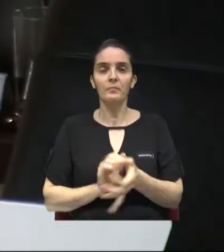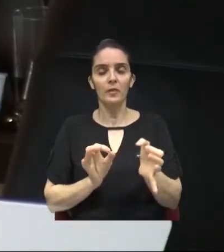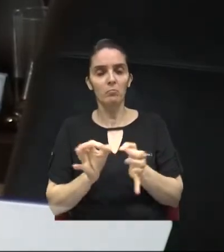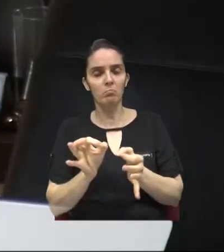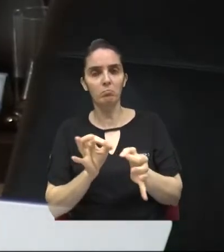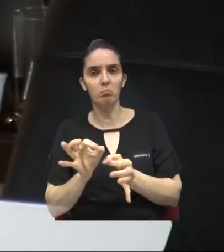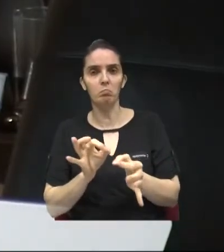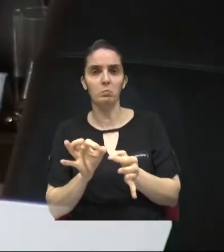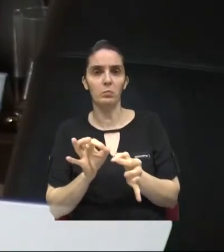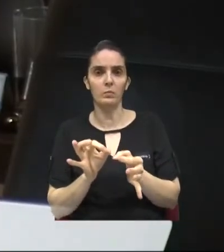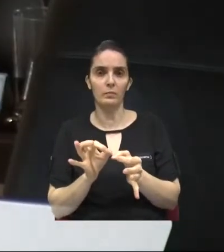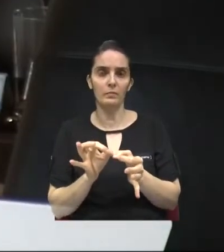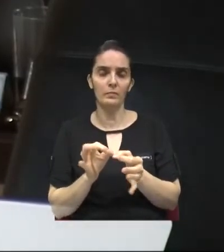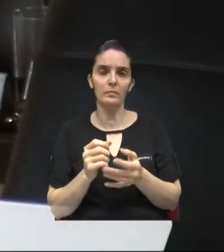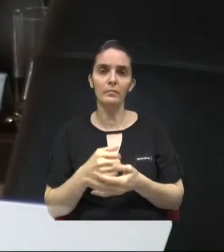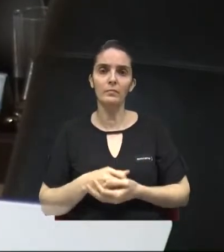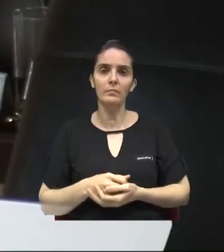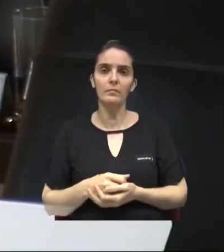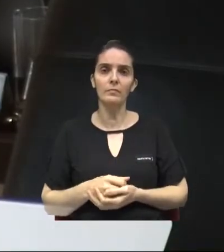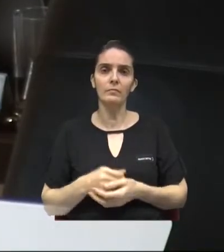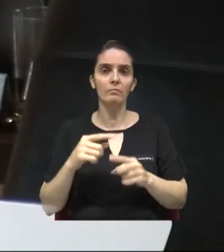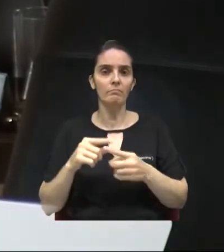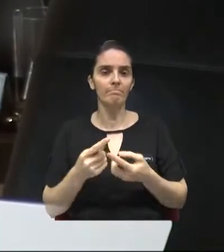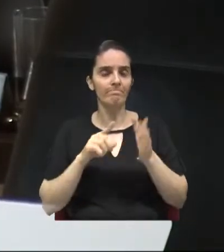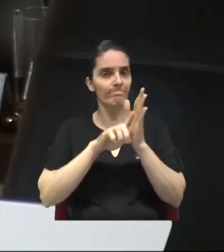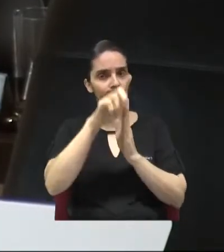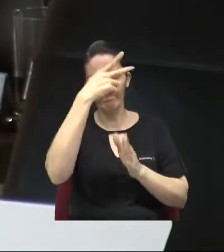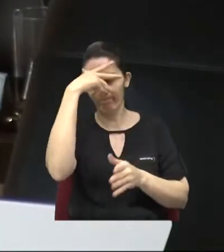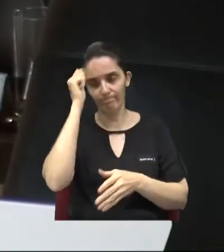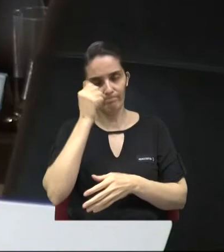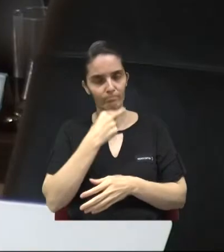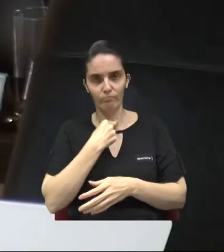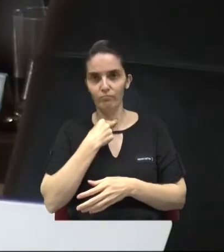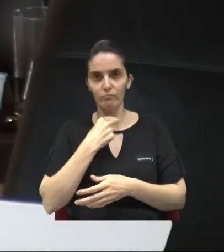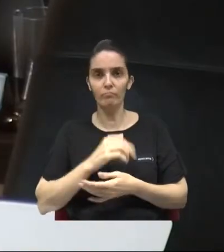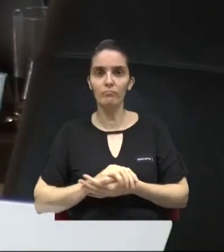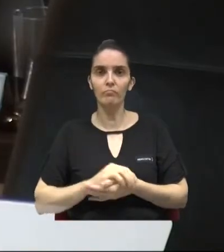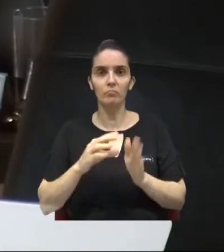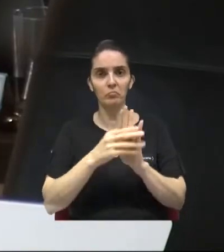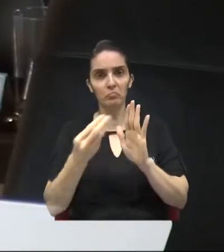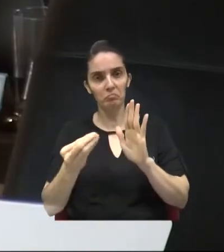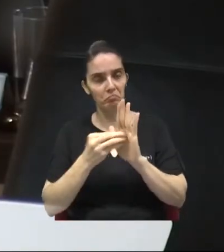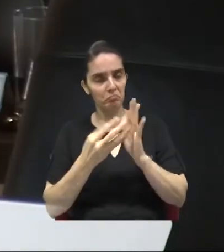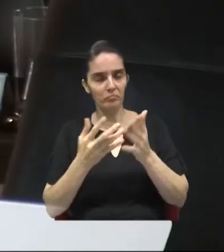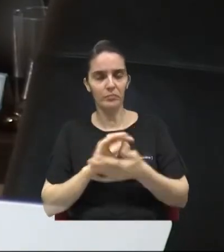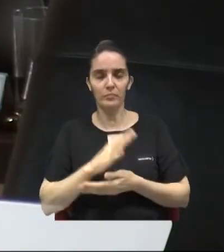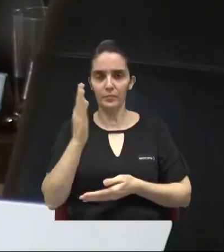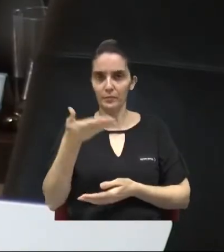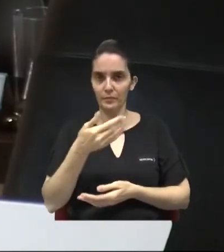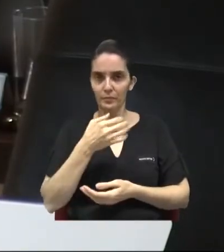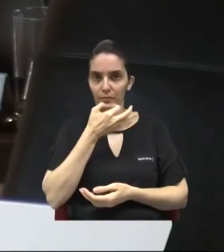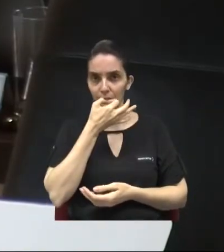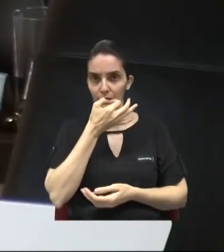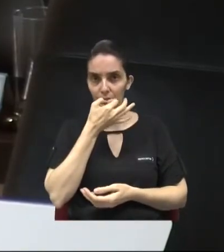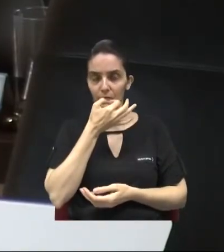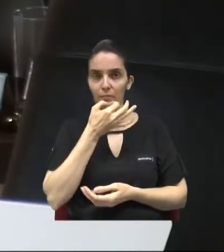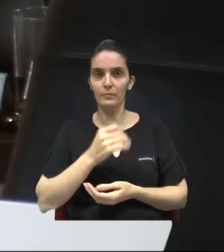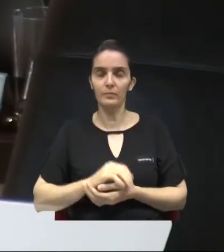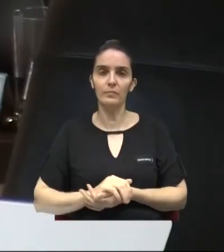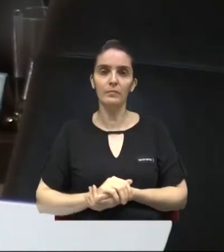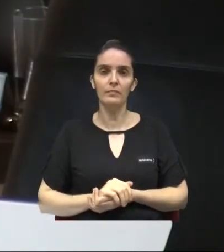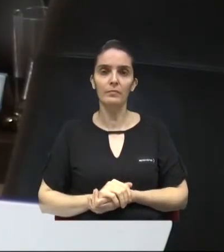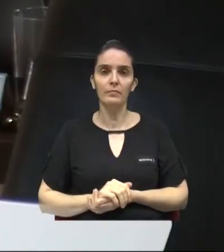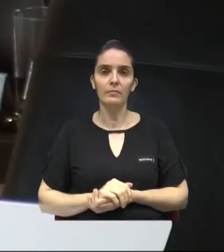emenda a outros trâmites, mas ao requerimento não. Mas que fica a sugestão, e é o motivo pelo qual eu fiz durante o